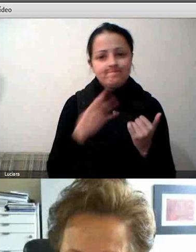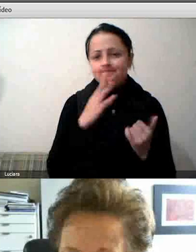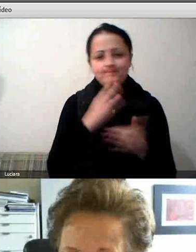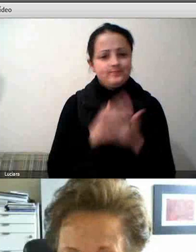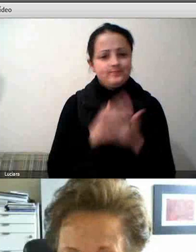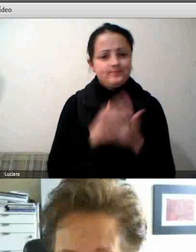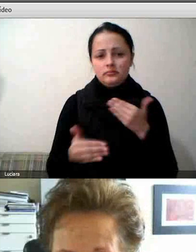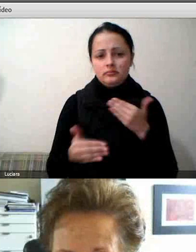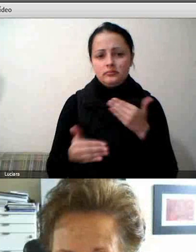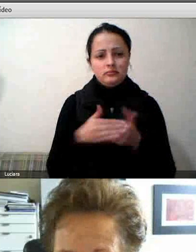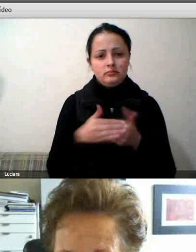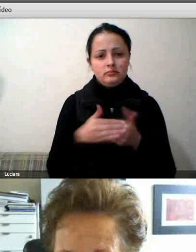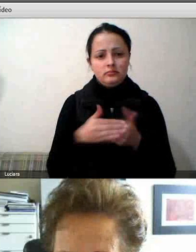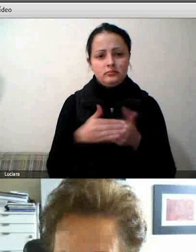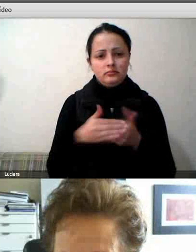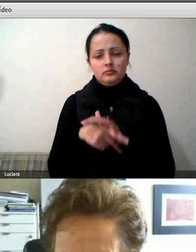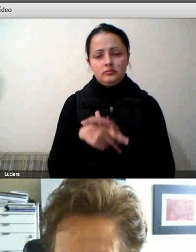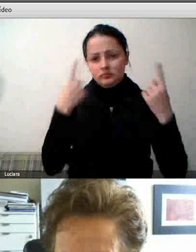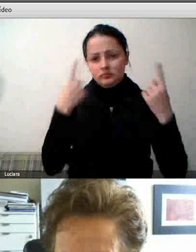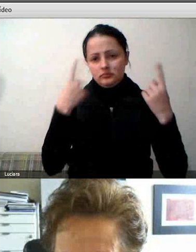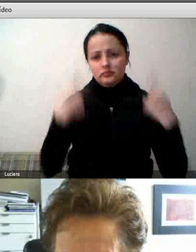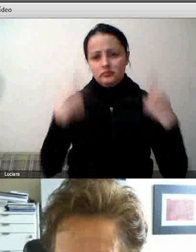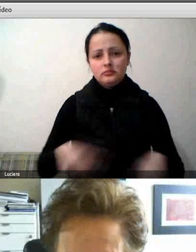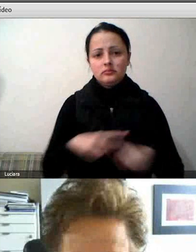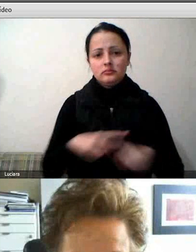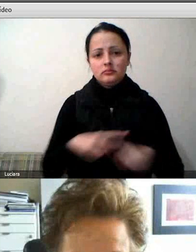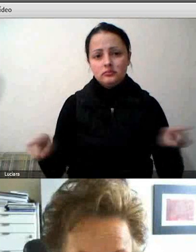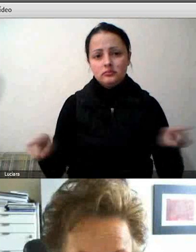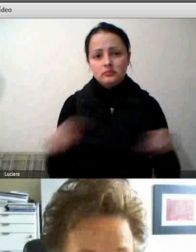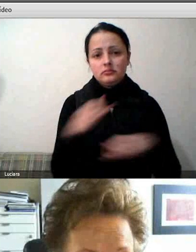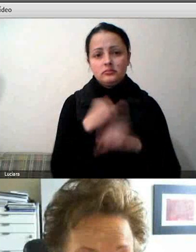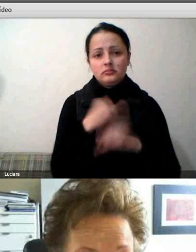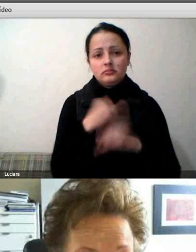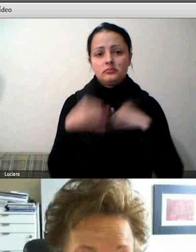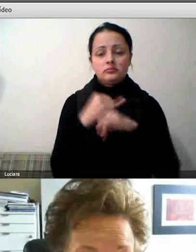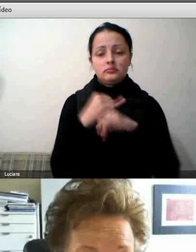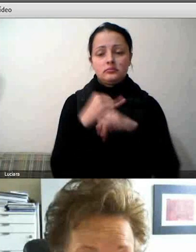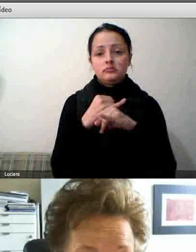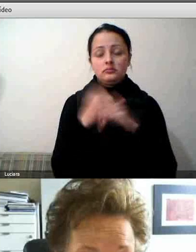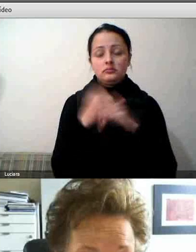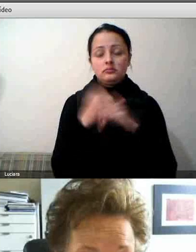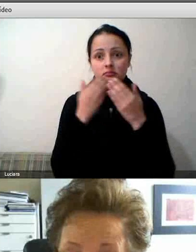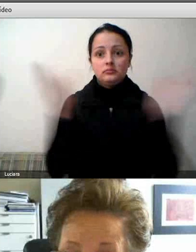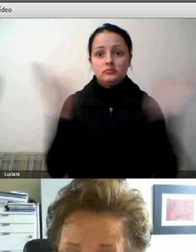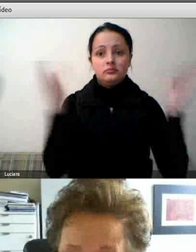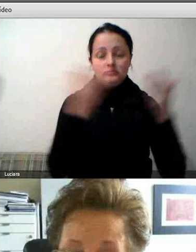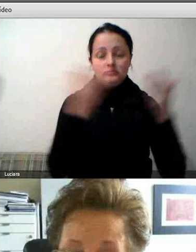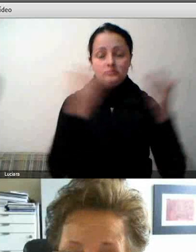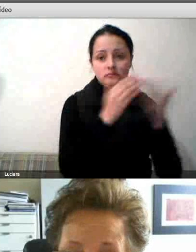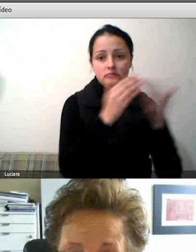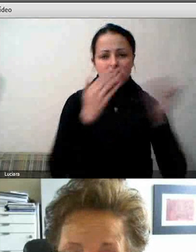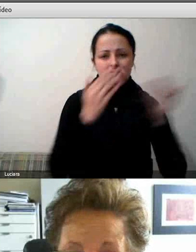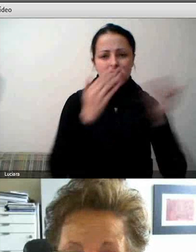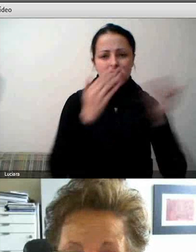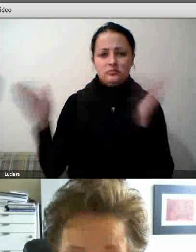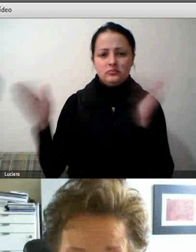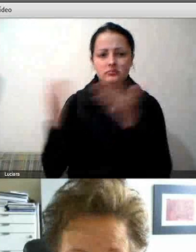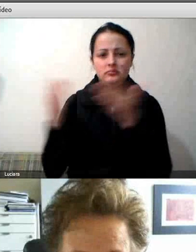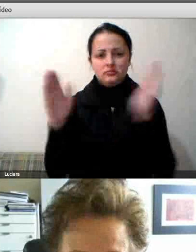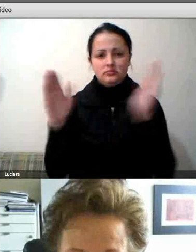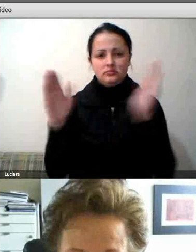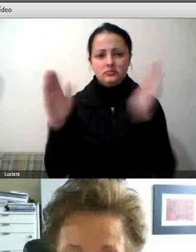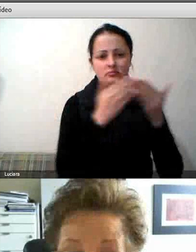parar, a vida acaba. Entende? Então, a gente tem que ver. essa maravilhosa usina de energia